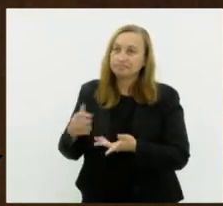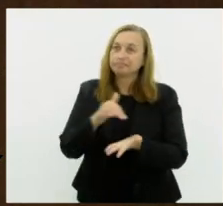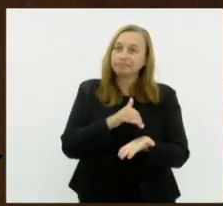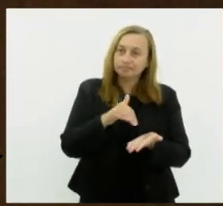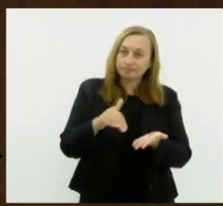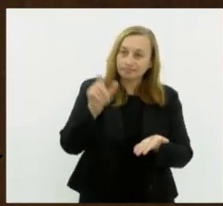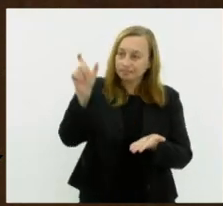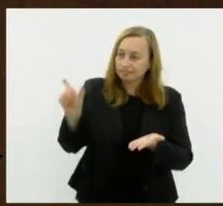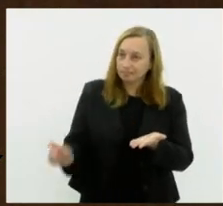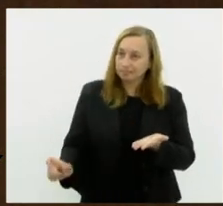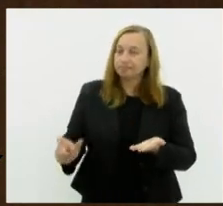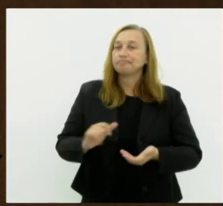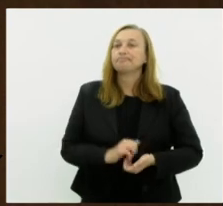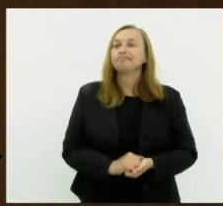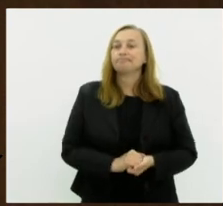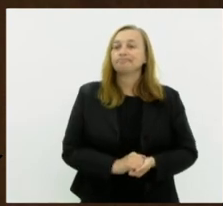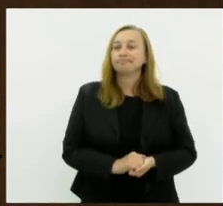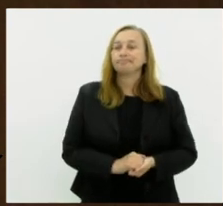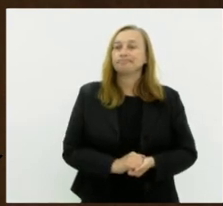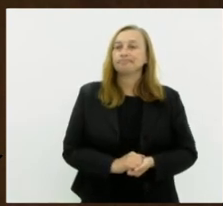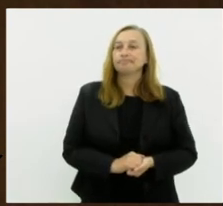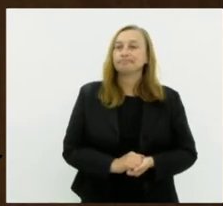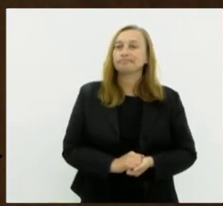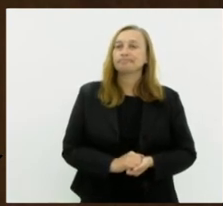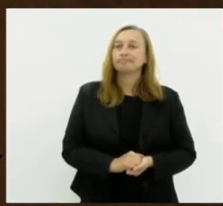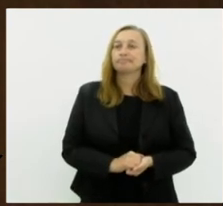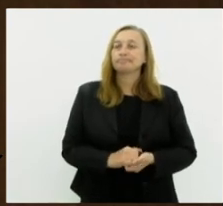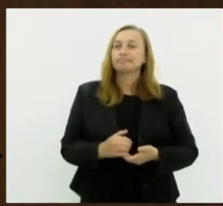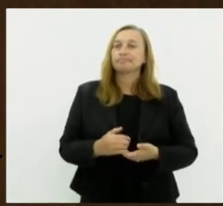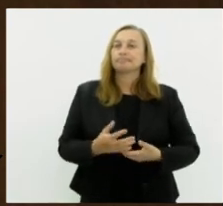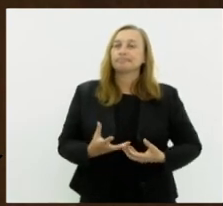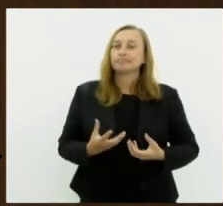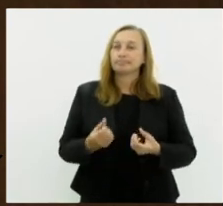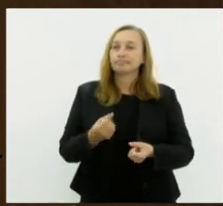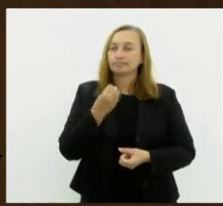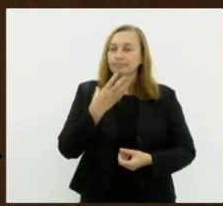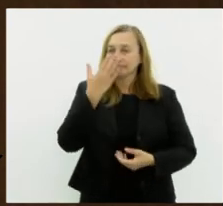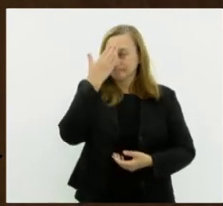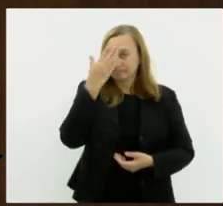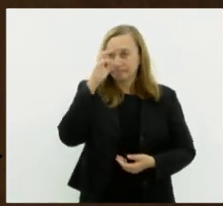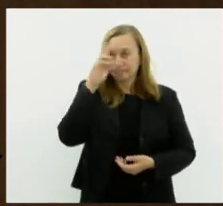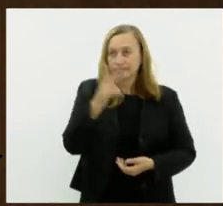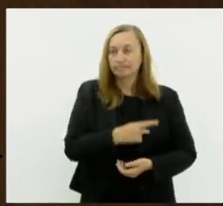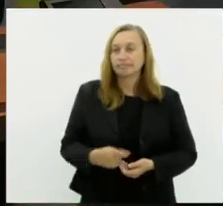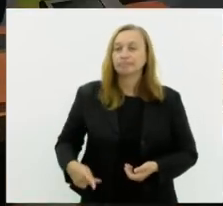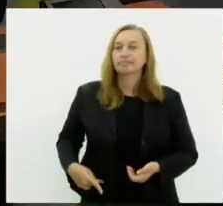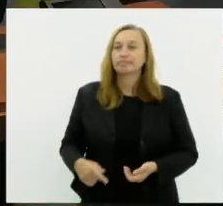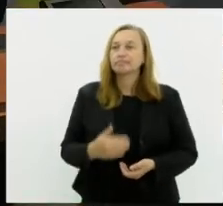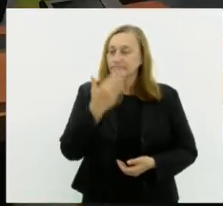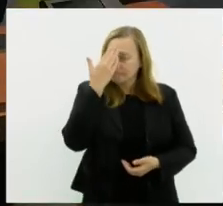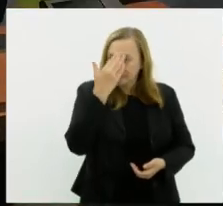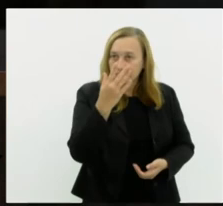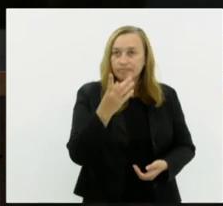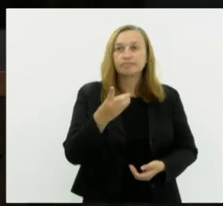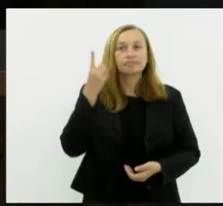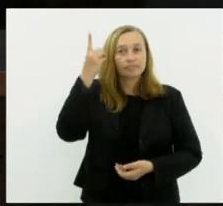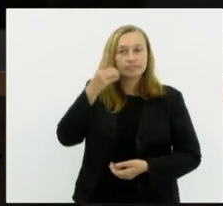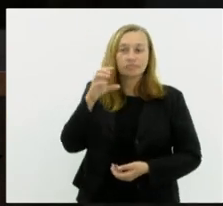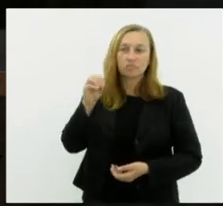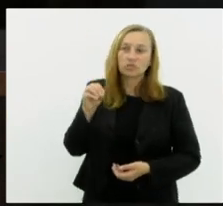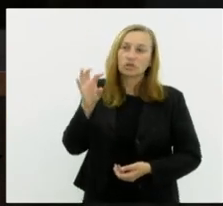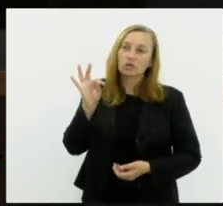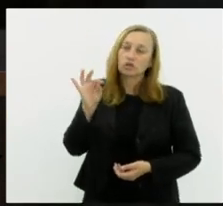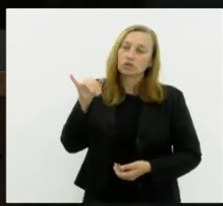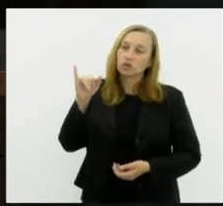secretário e ter nos recebido tão cordialmente. Obrigado, presidenta. Obrigada, deputado Tony de